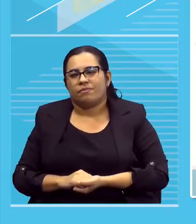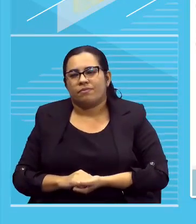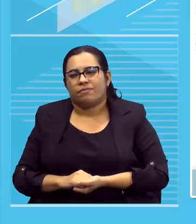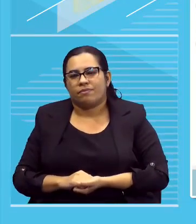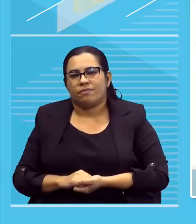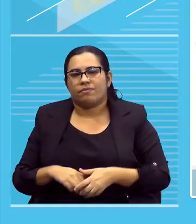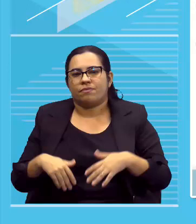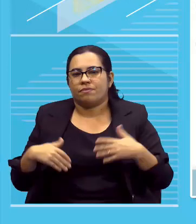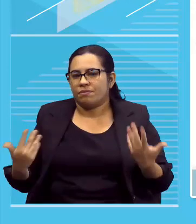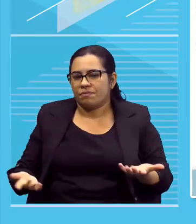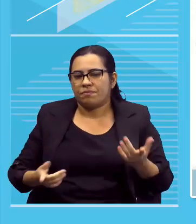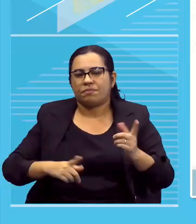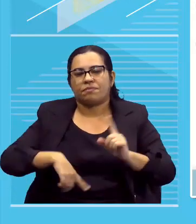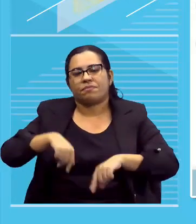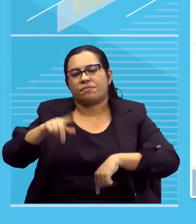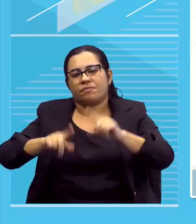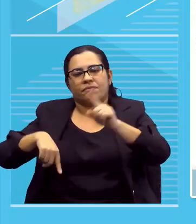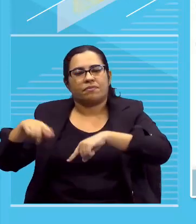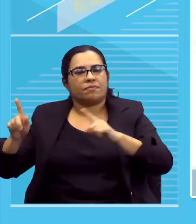essa variedade